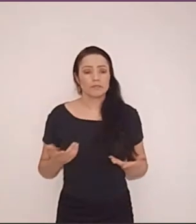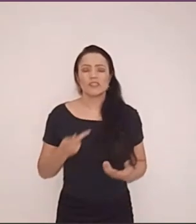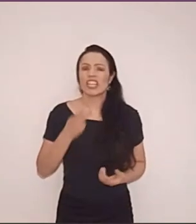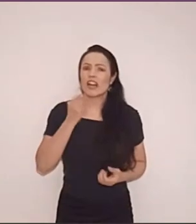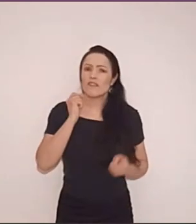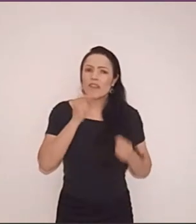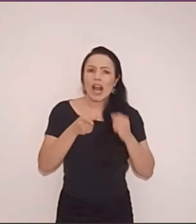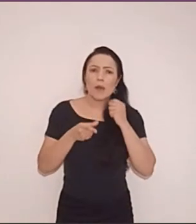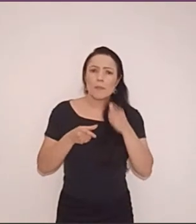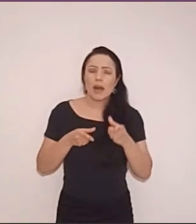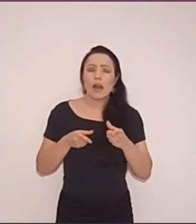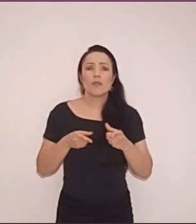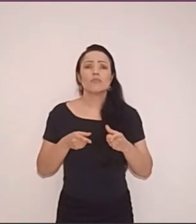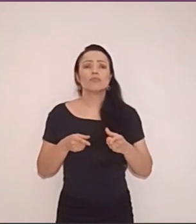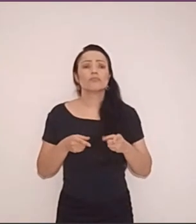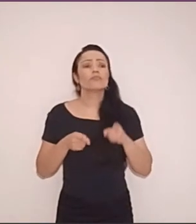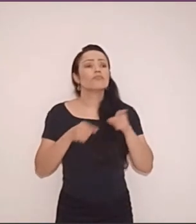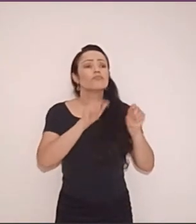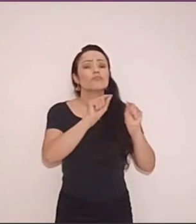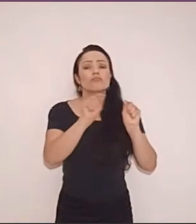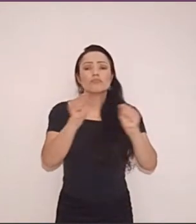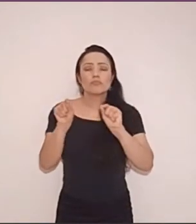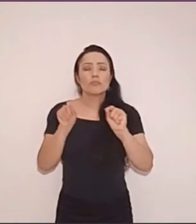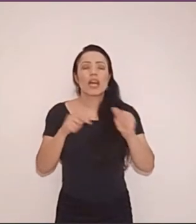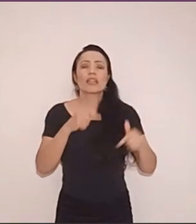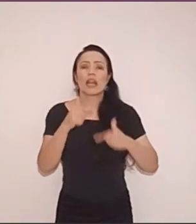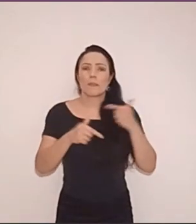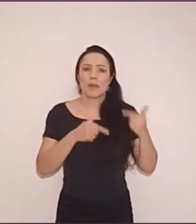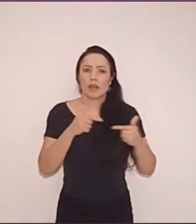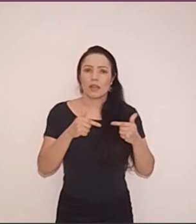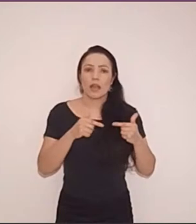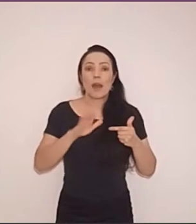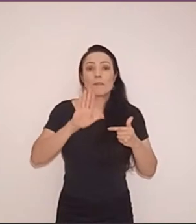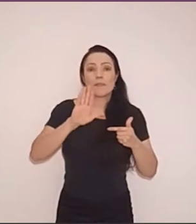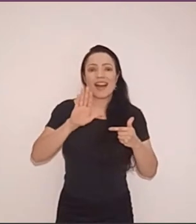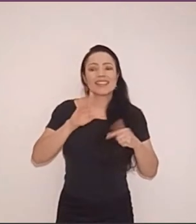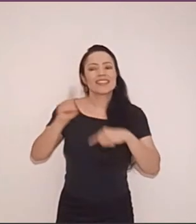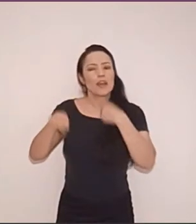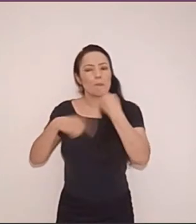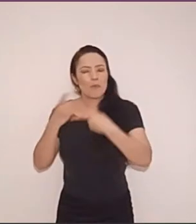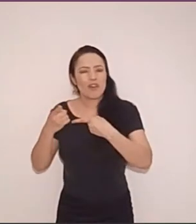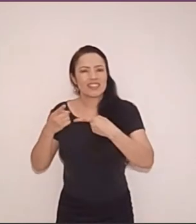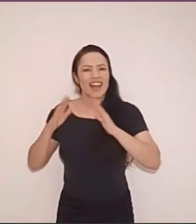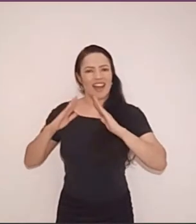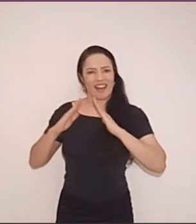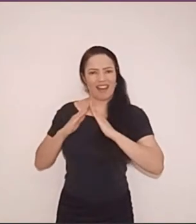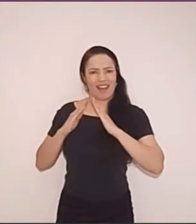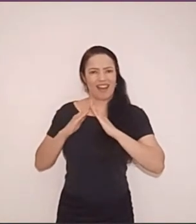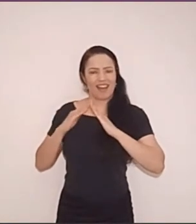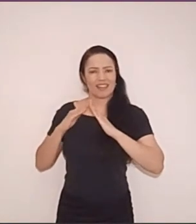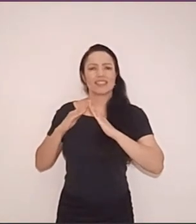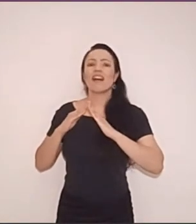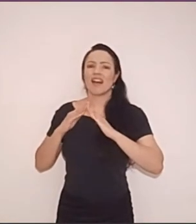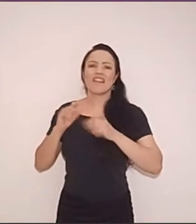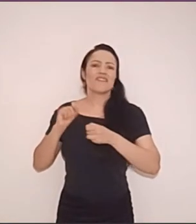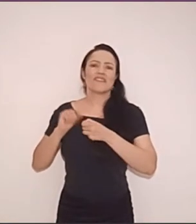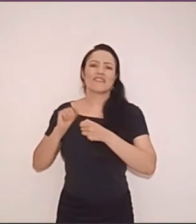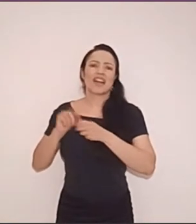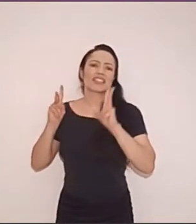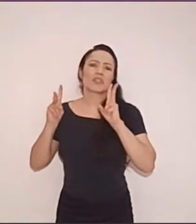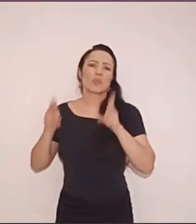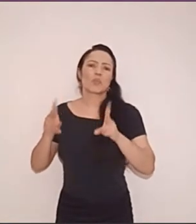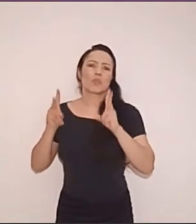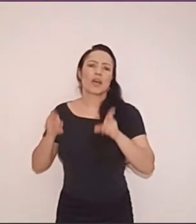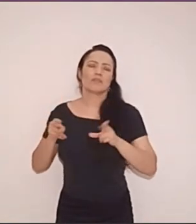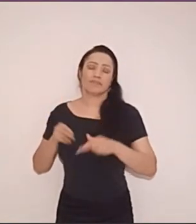criticam as atividades mais prática o que que então eu dizia muitas vezes eu já